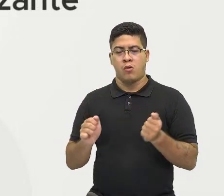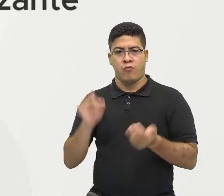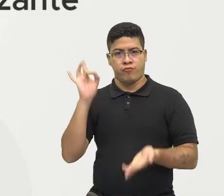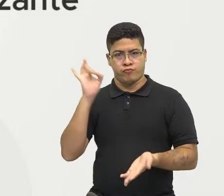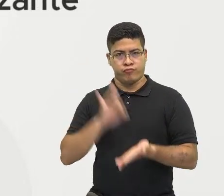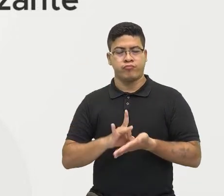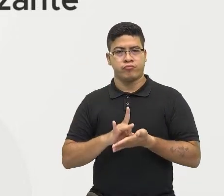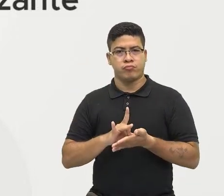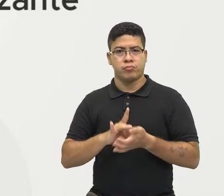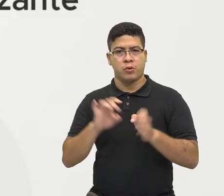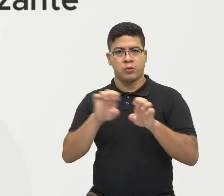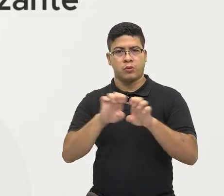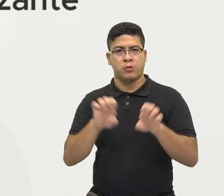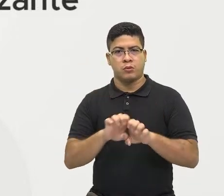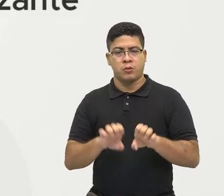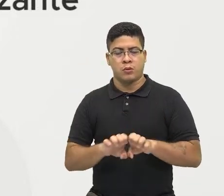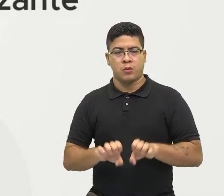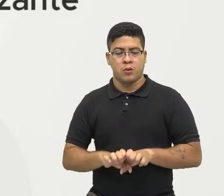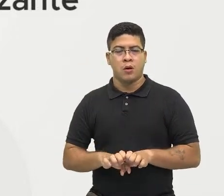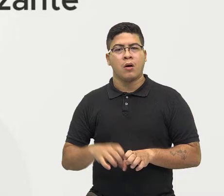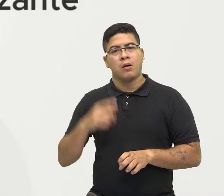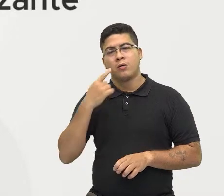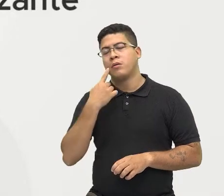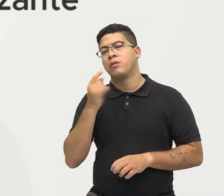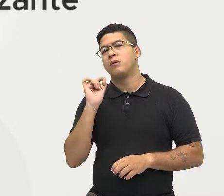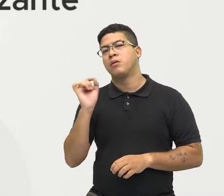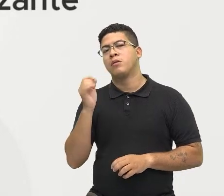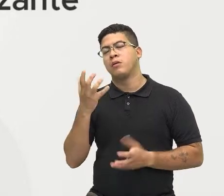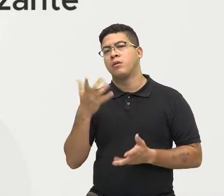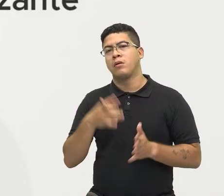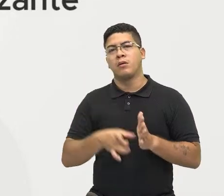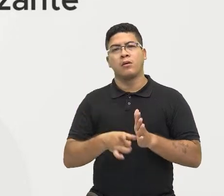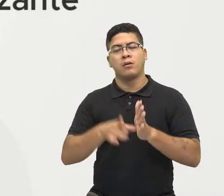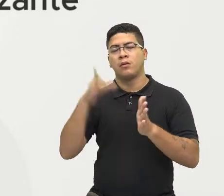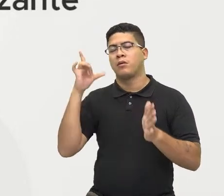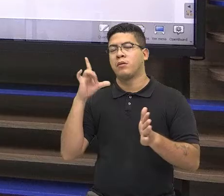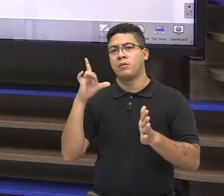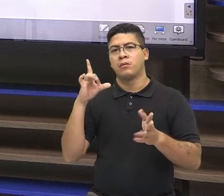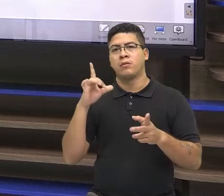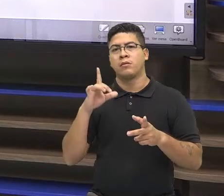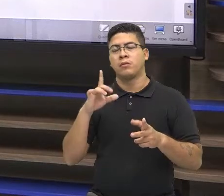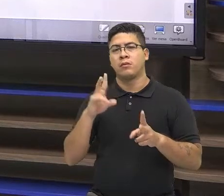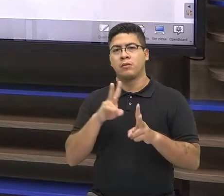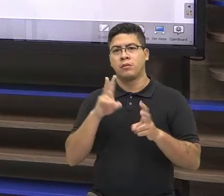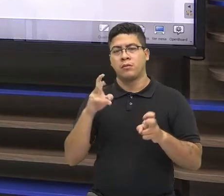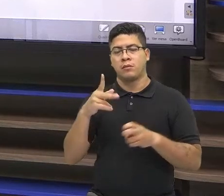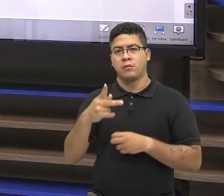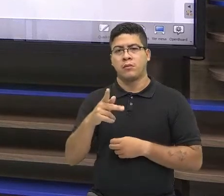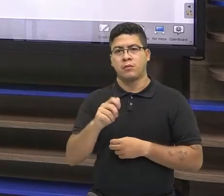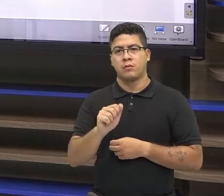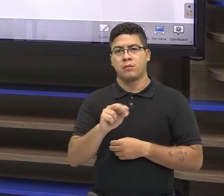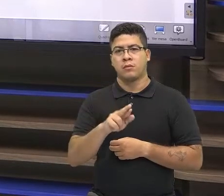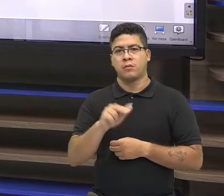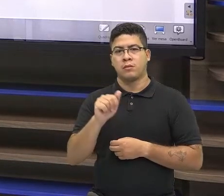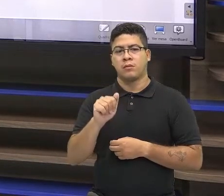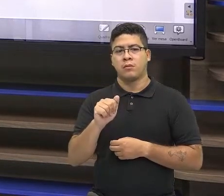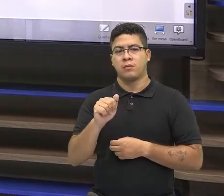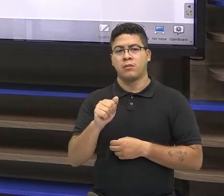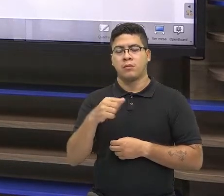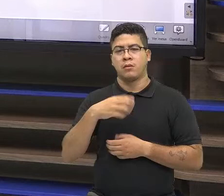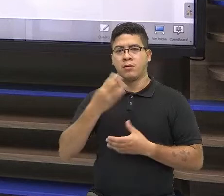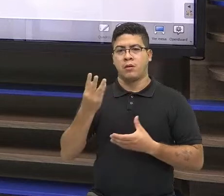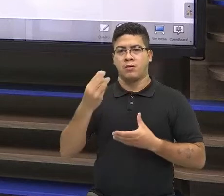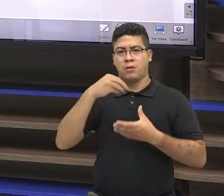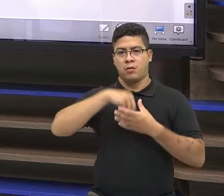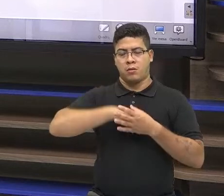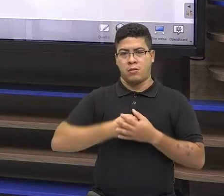Quando a gente fala aqui de escolas anteriores, a gente está falando mais do parnasianismo e do simbolismo,